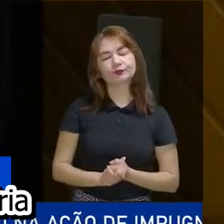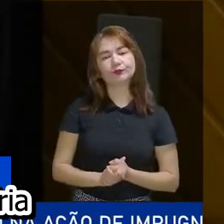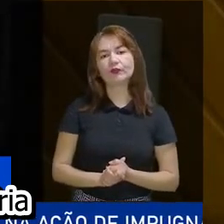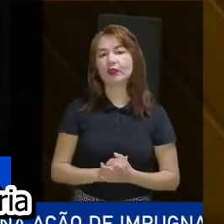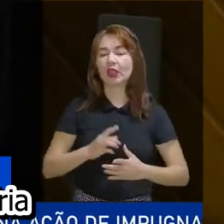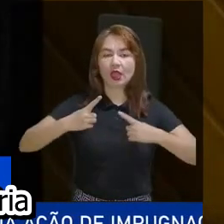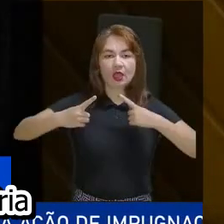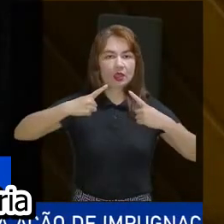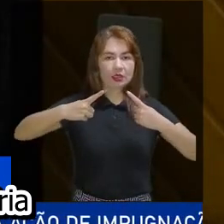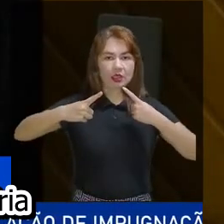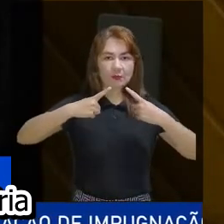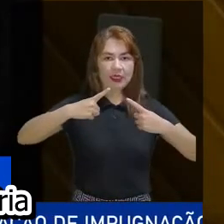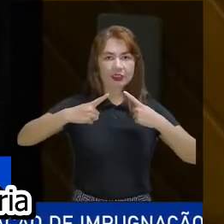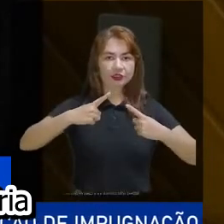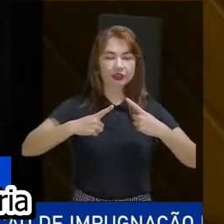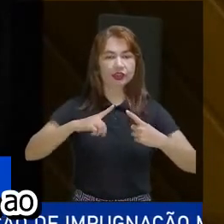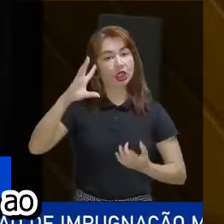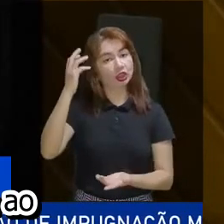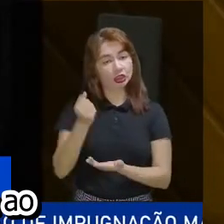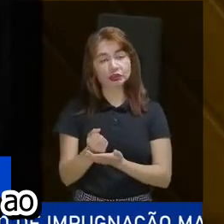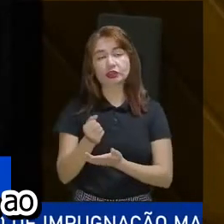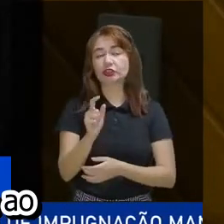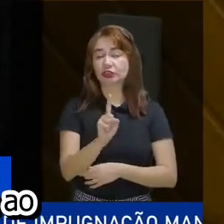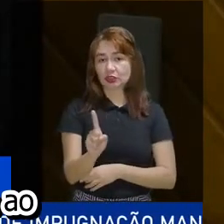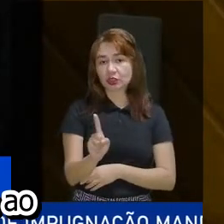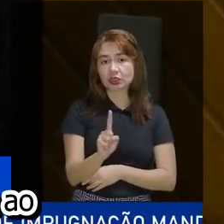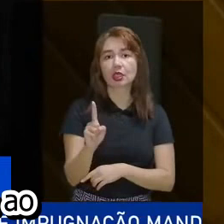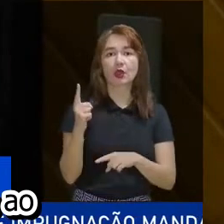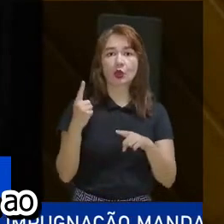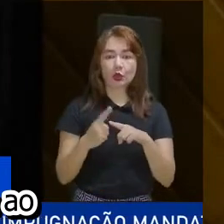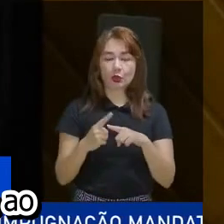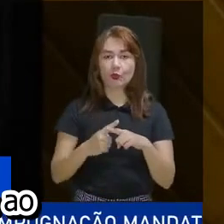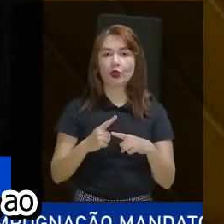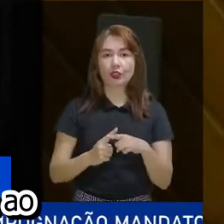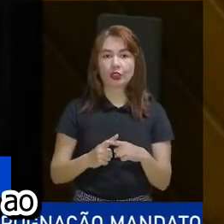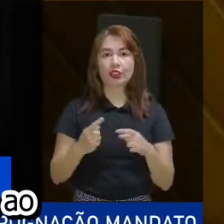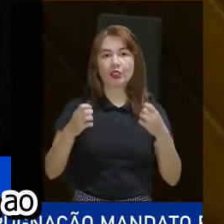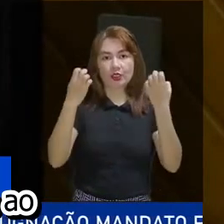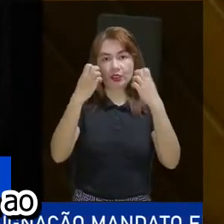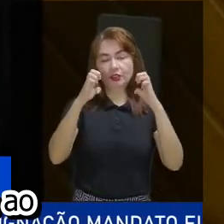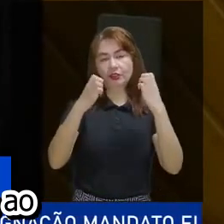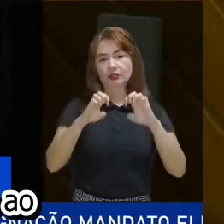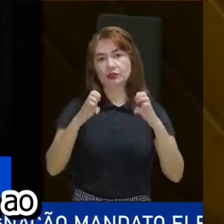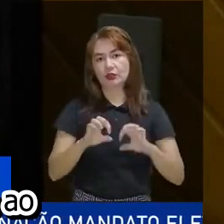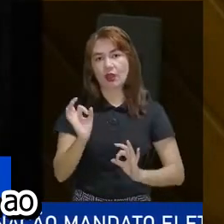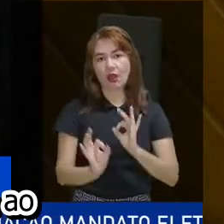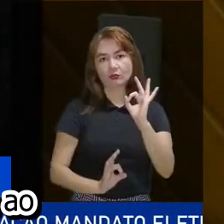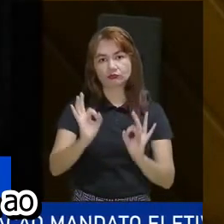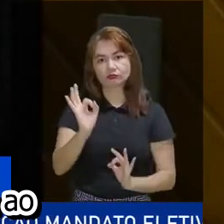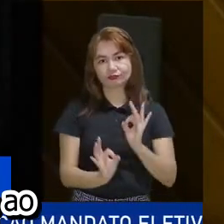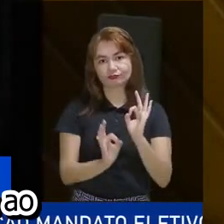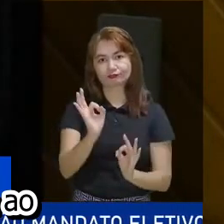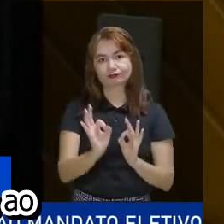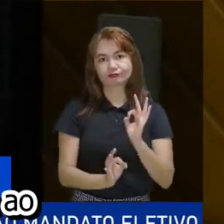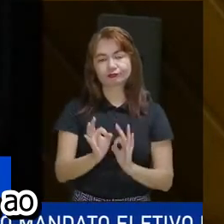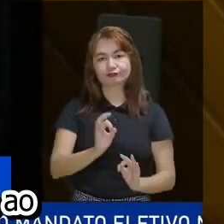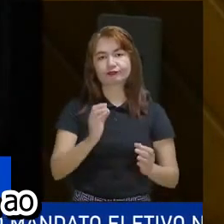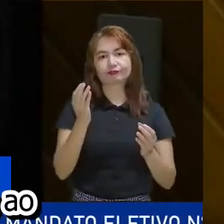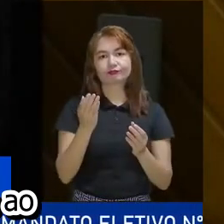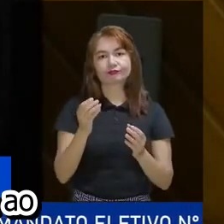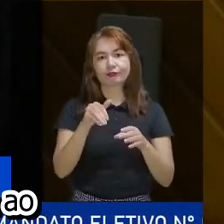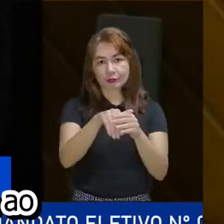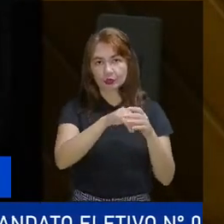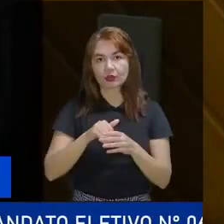foi debatida nem decidida, haja visto tratar-se de estrutura que tão somente resume ao voto condutor do acordo, de